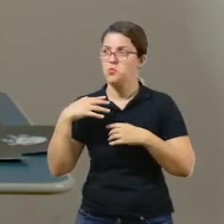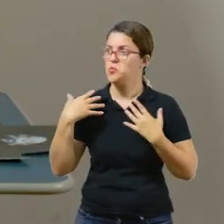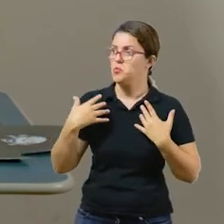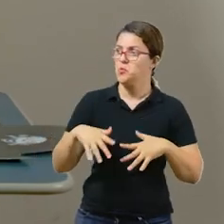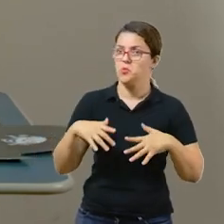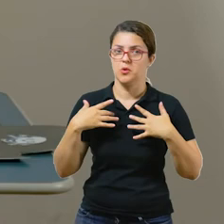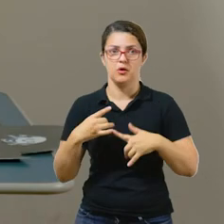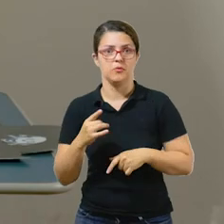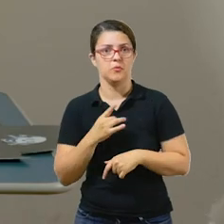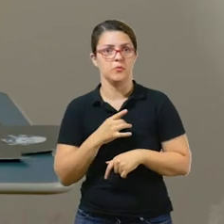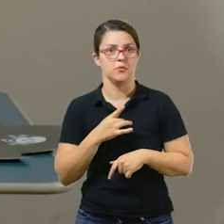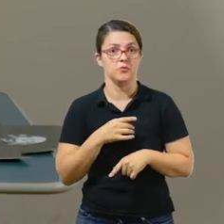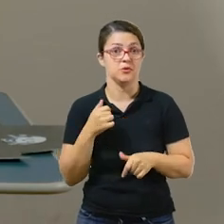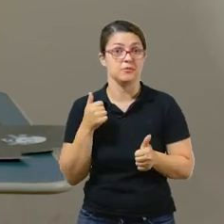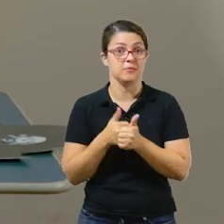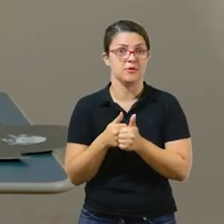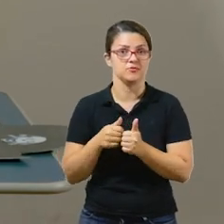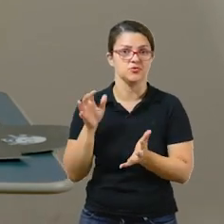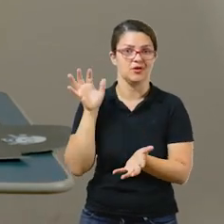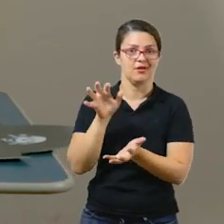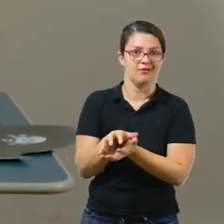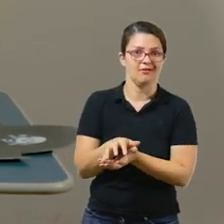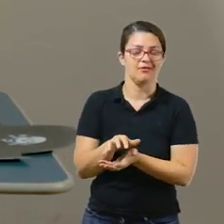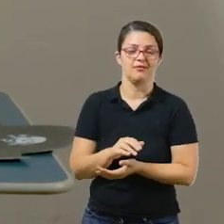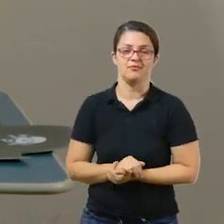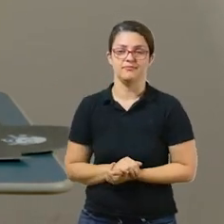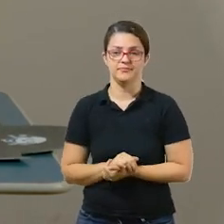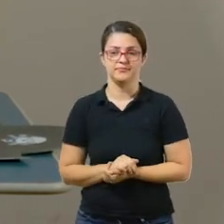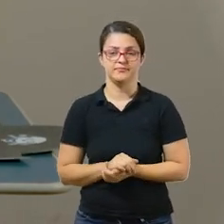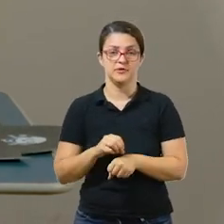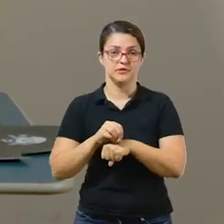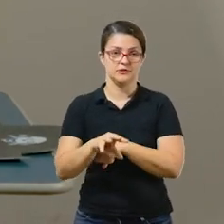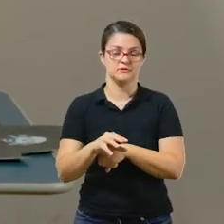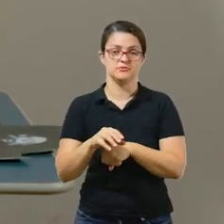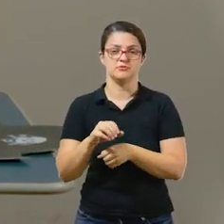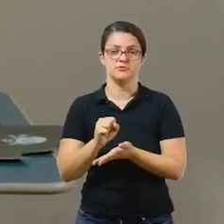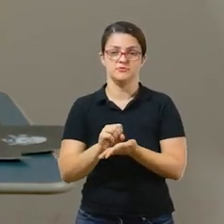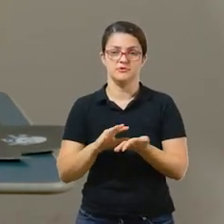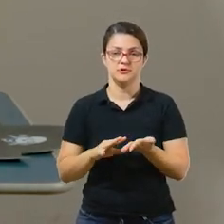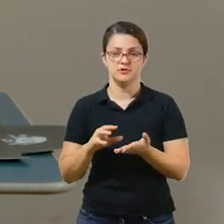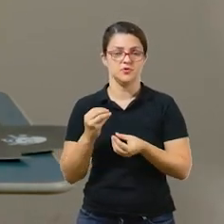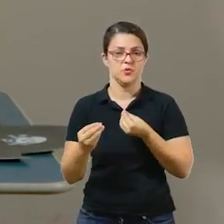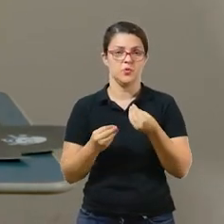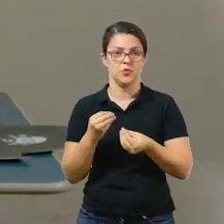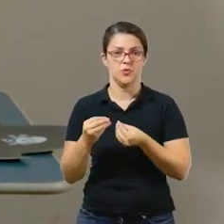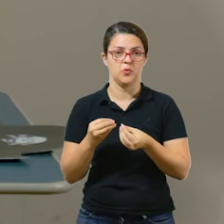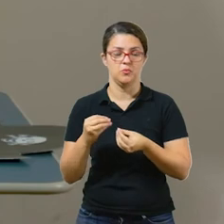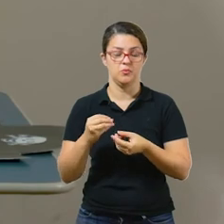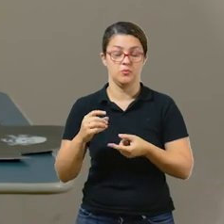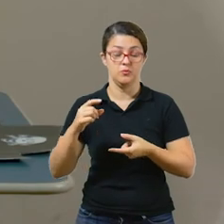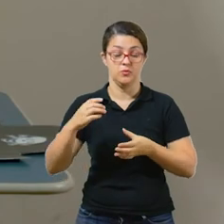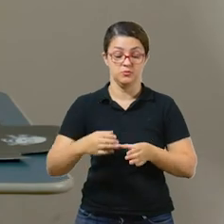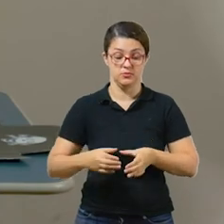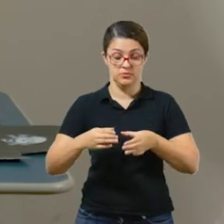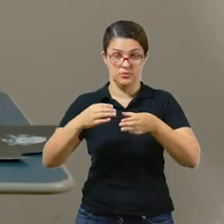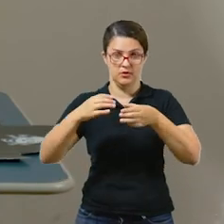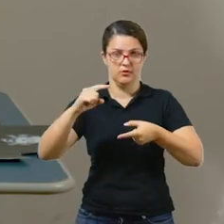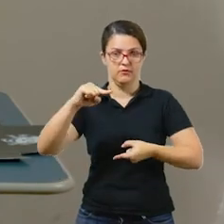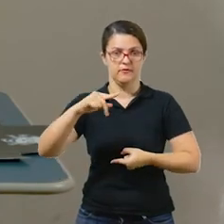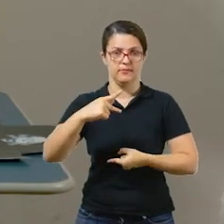o restante dele, né? Então nós temos aqui uma sugestão de atividade. Ela é feita com uma garrafa, né? E